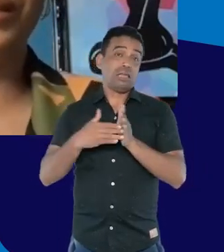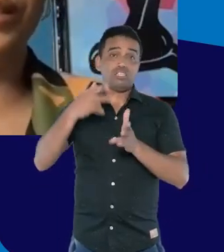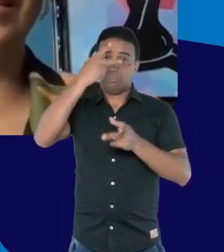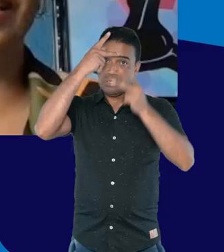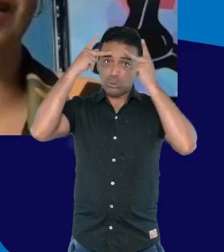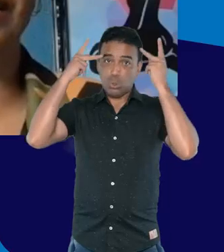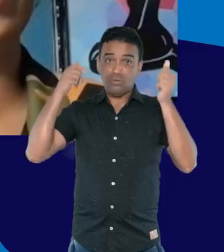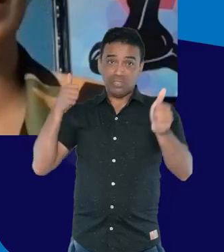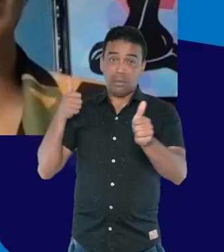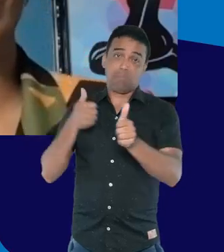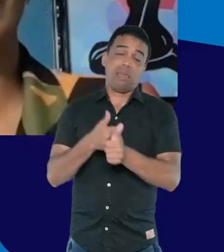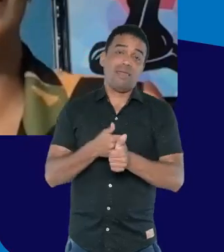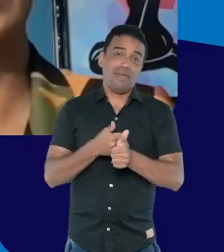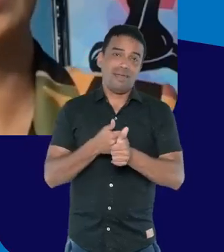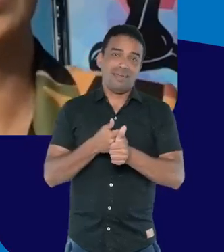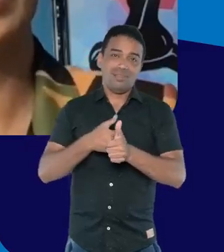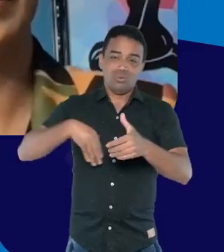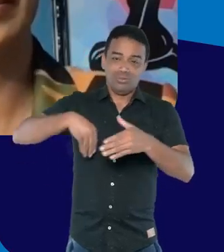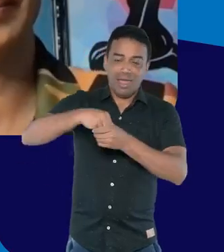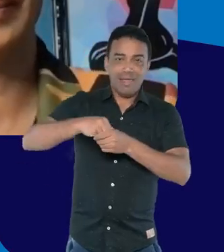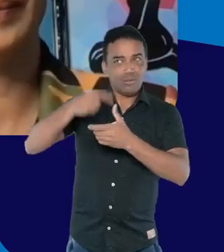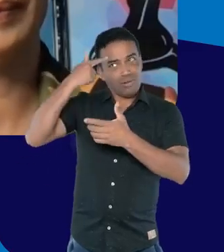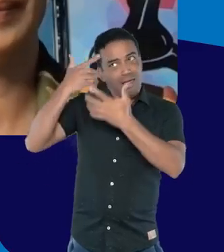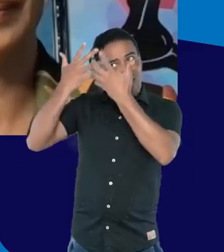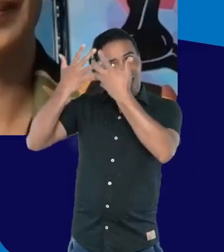a partir dessas reflexões, assim.